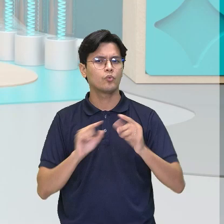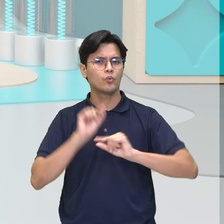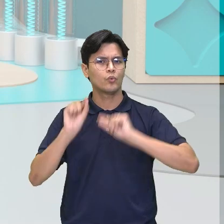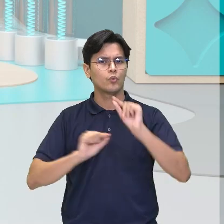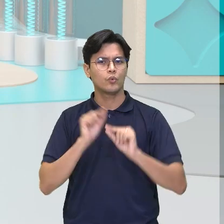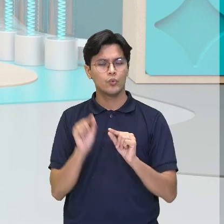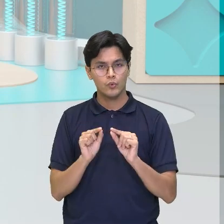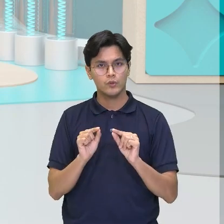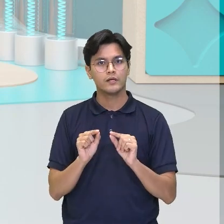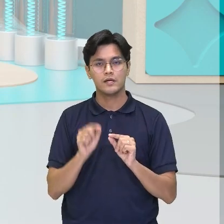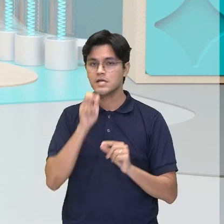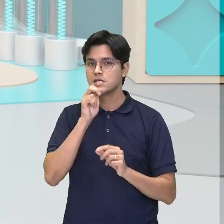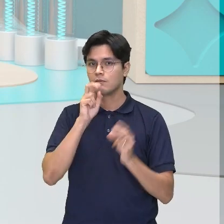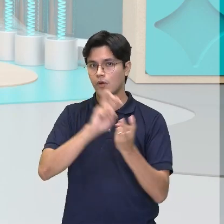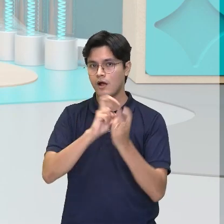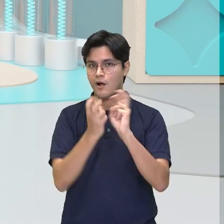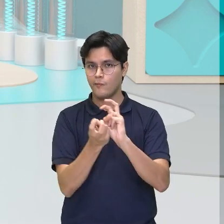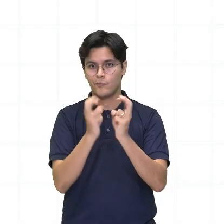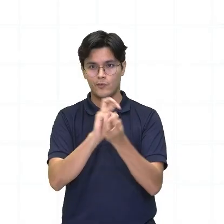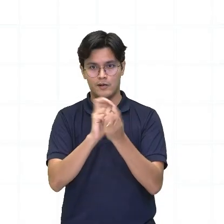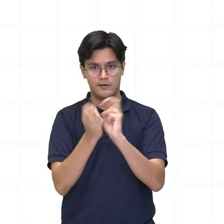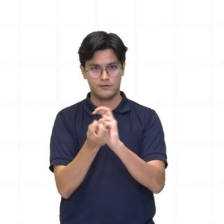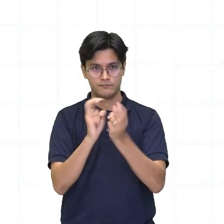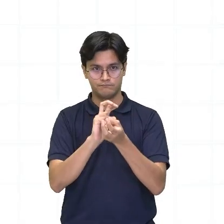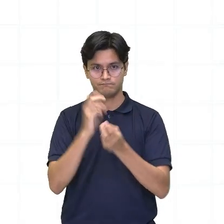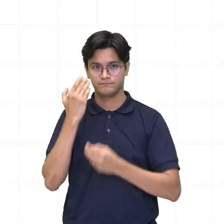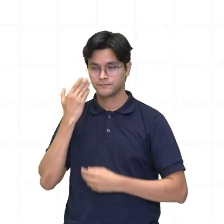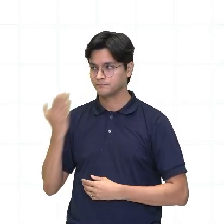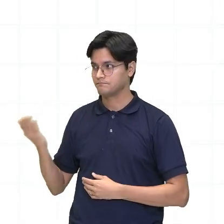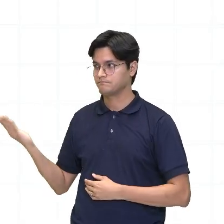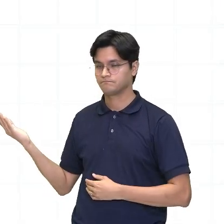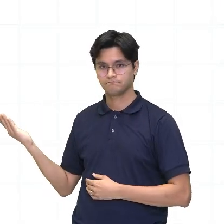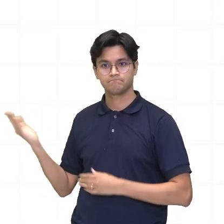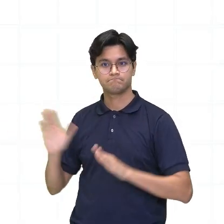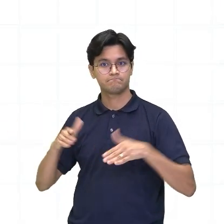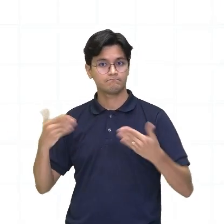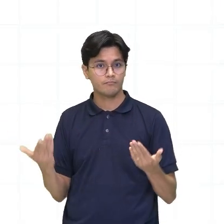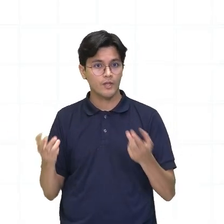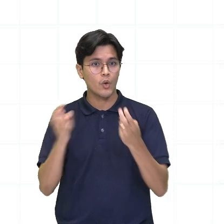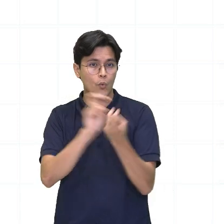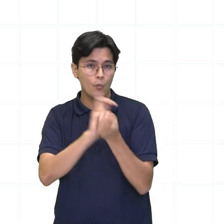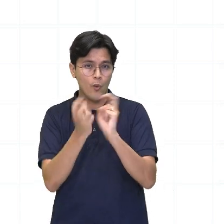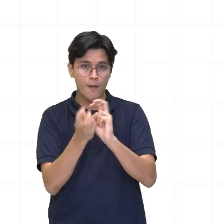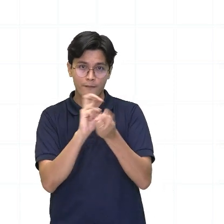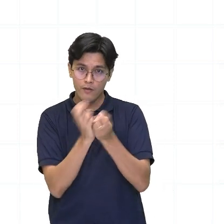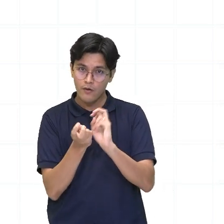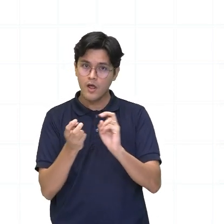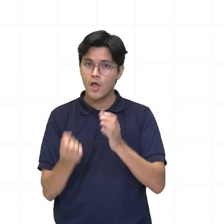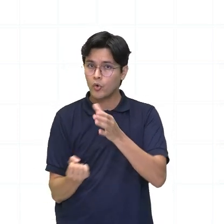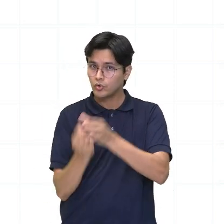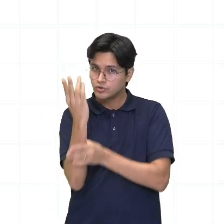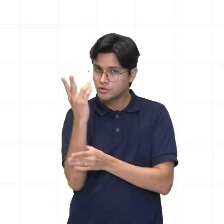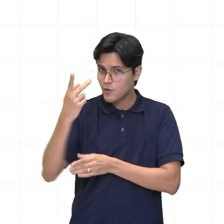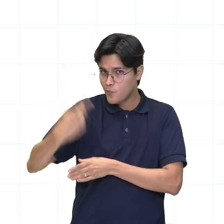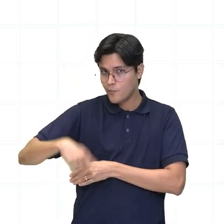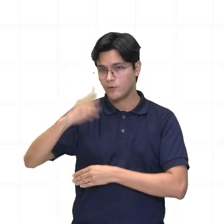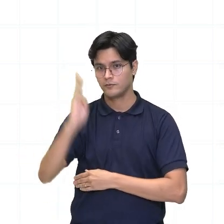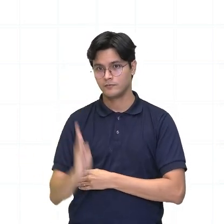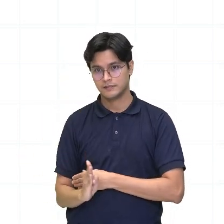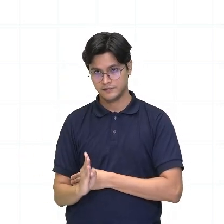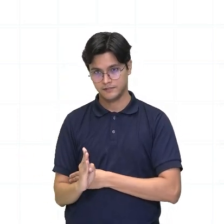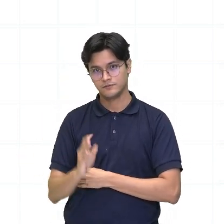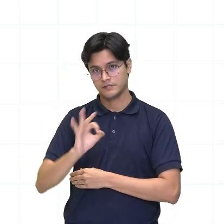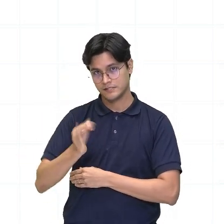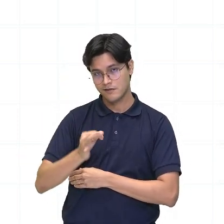da capoeira. Vamos falar da capoeira? Então, a capoeira é originária do Brasil, né? A capoeira é